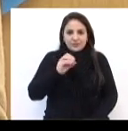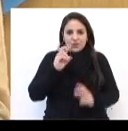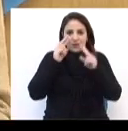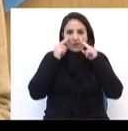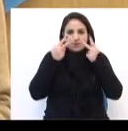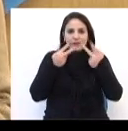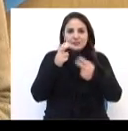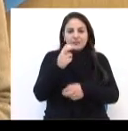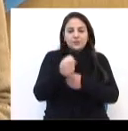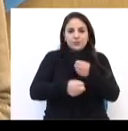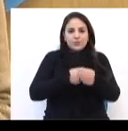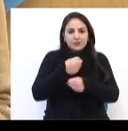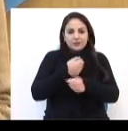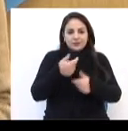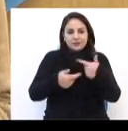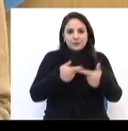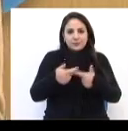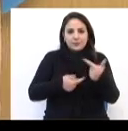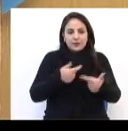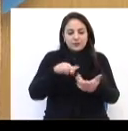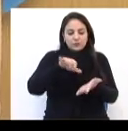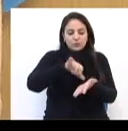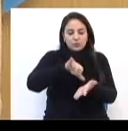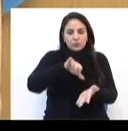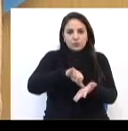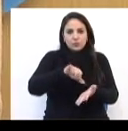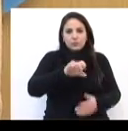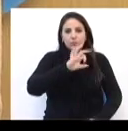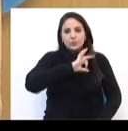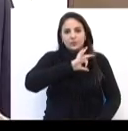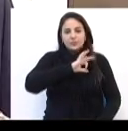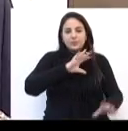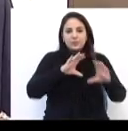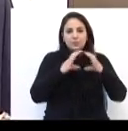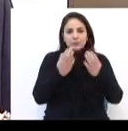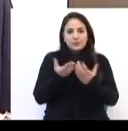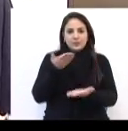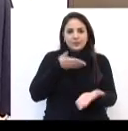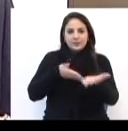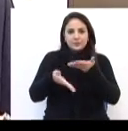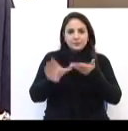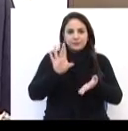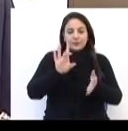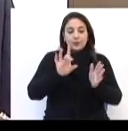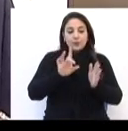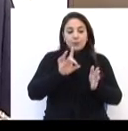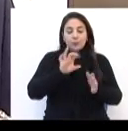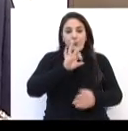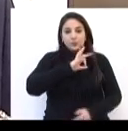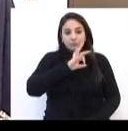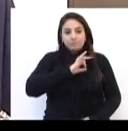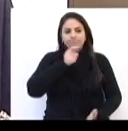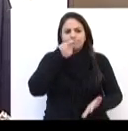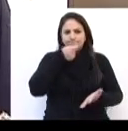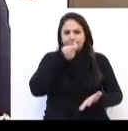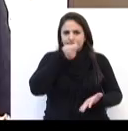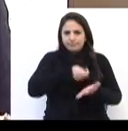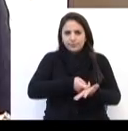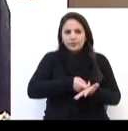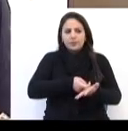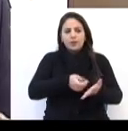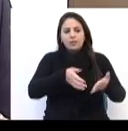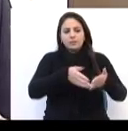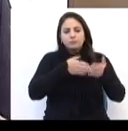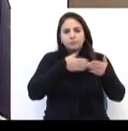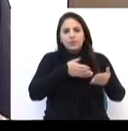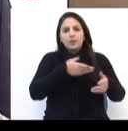os 5 anos de atuação do Núcleo de Policiamento Comunitário. Policiamento efetivo, ostensivo, essa